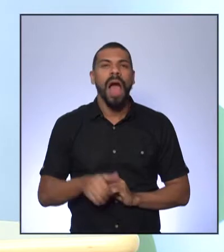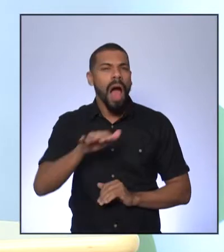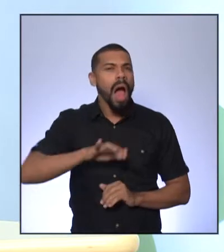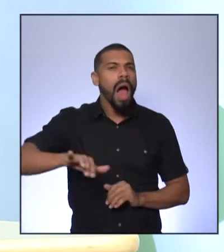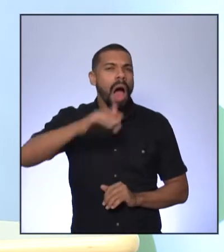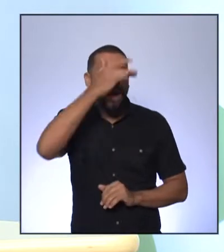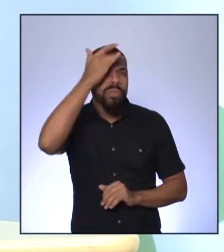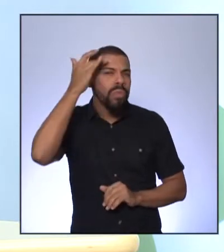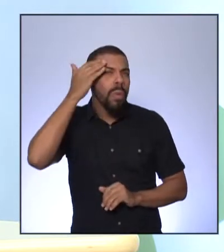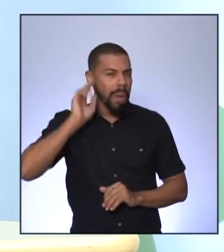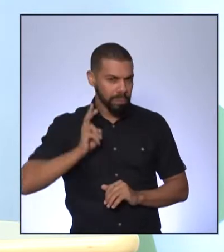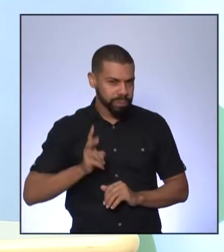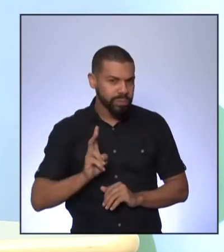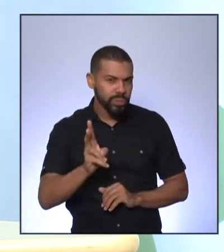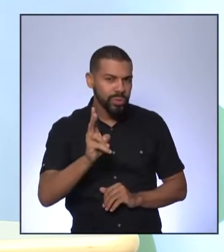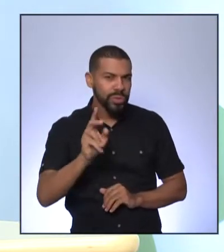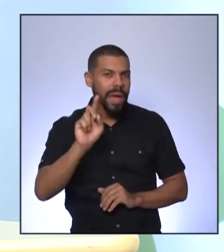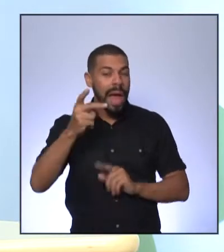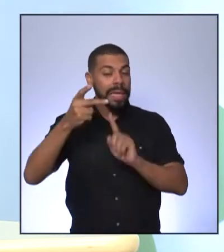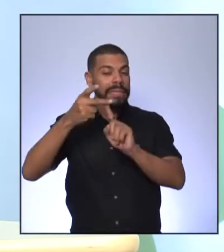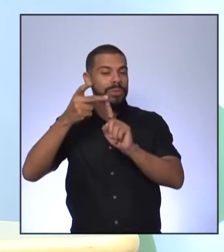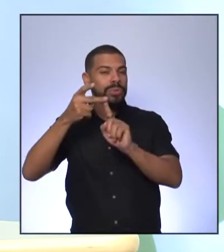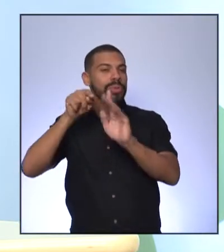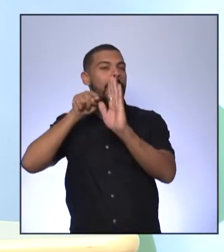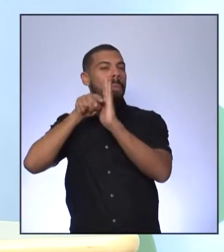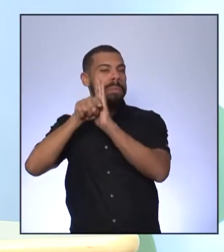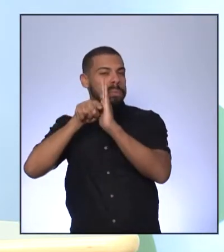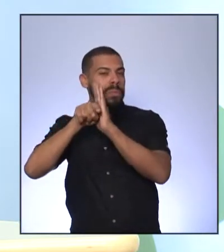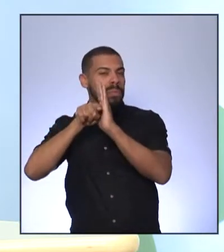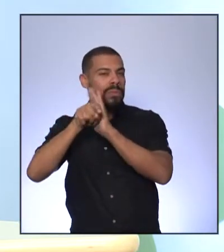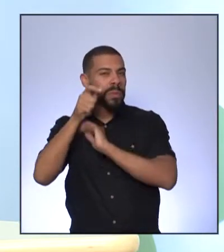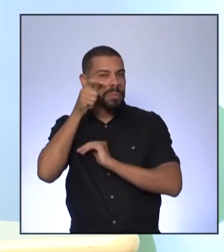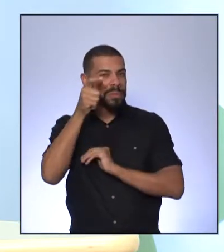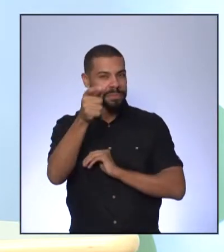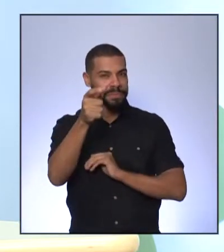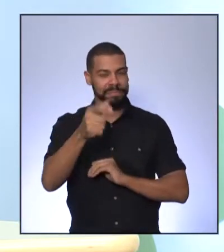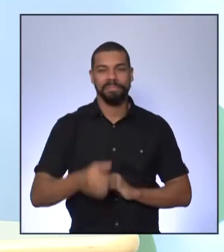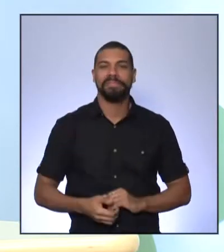dar continuidade, tem mais uma perguntinha aí para vocês.